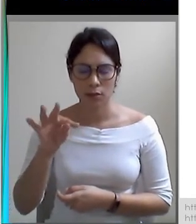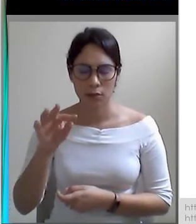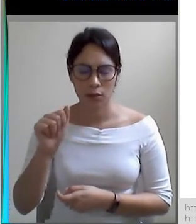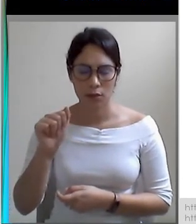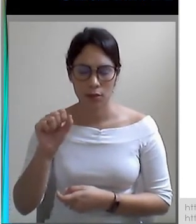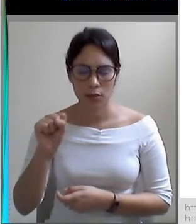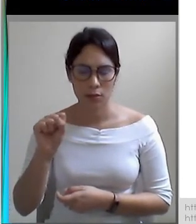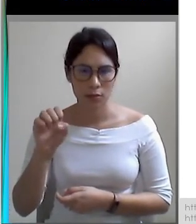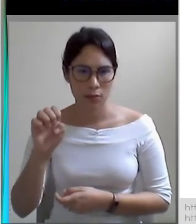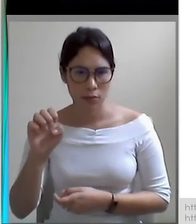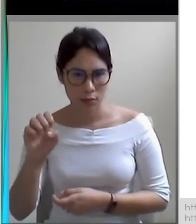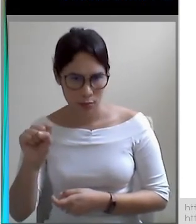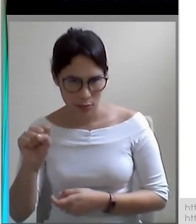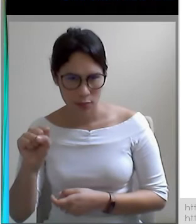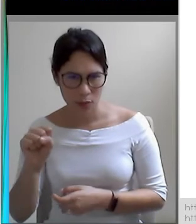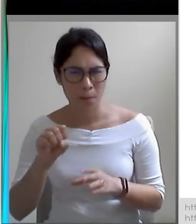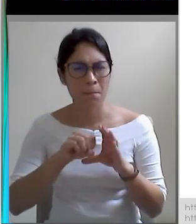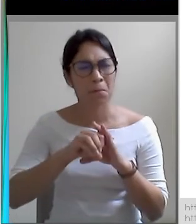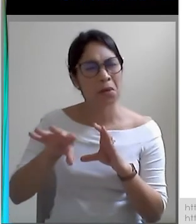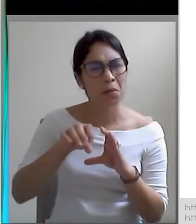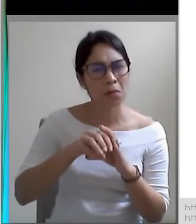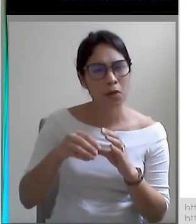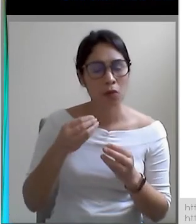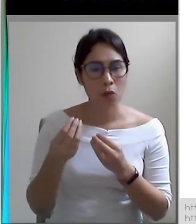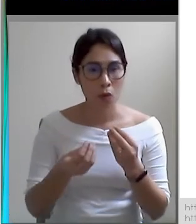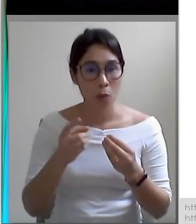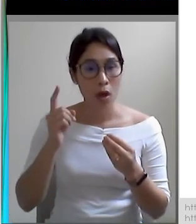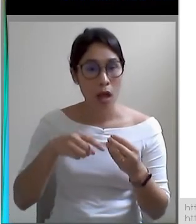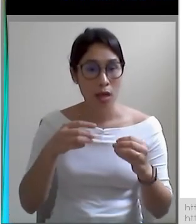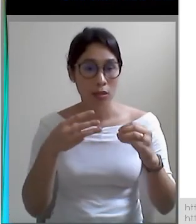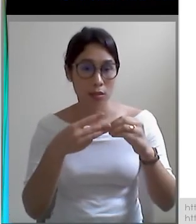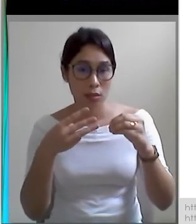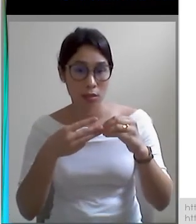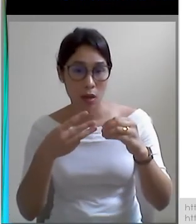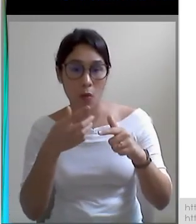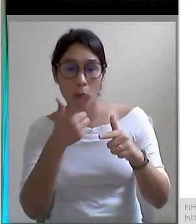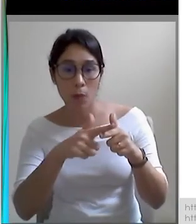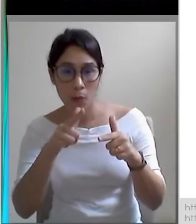Os grânulos são liberados em processos de danos tissulares.